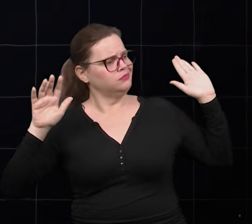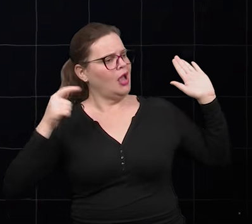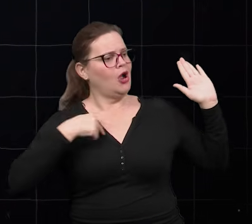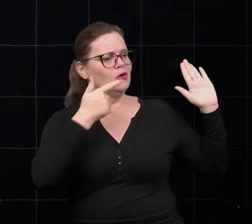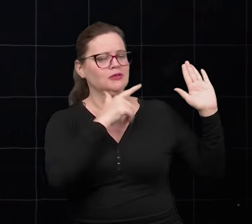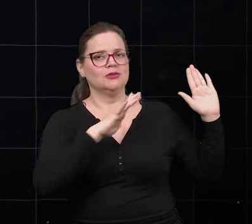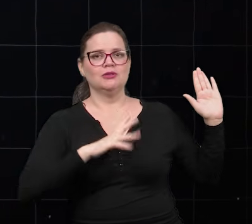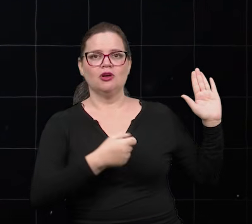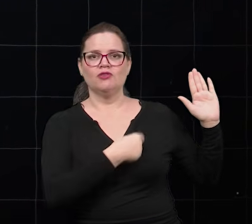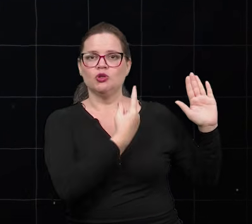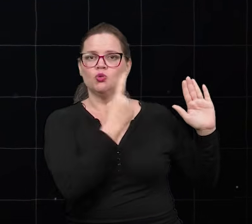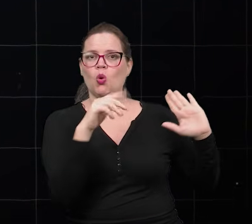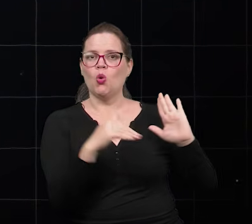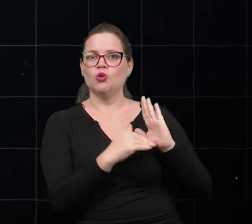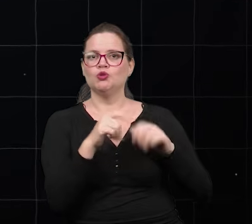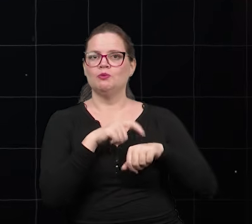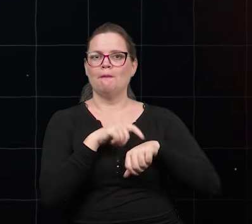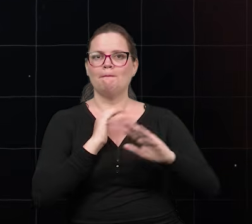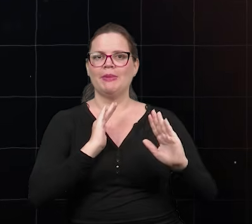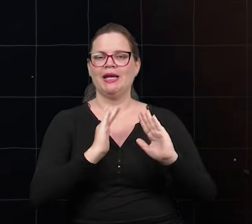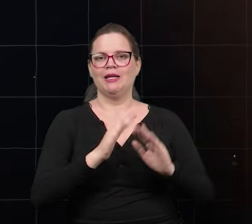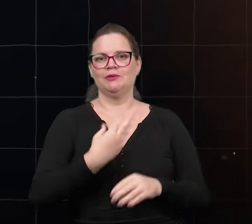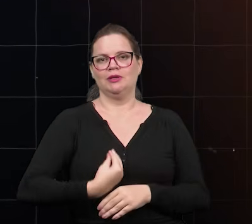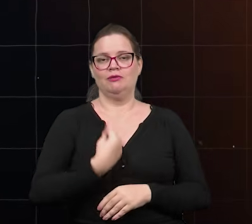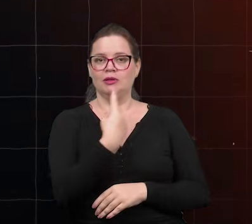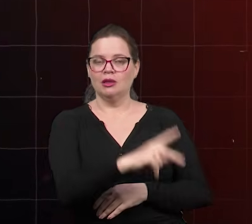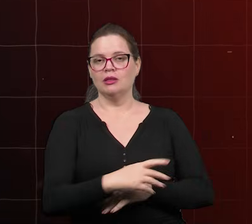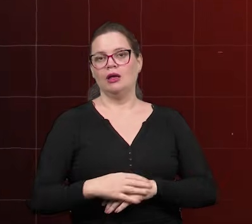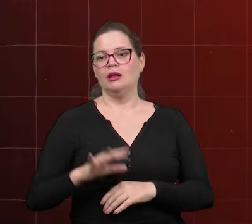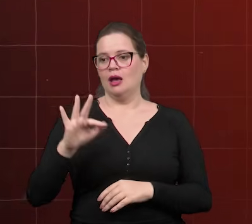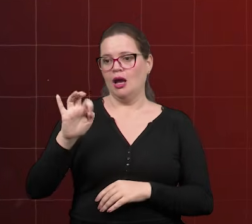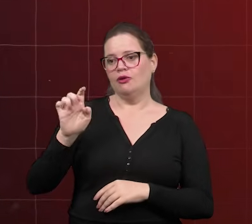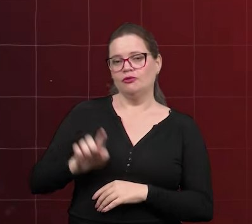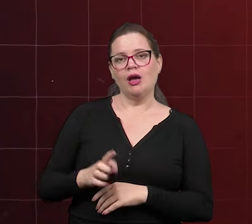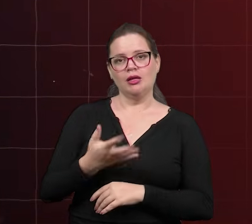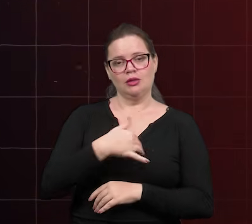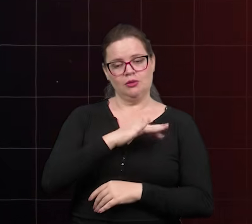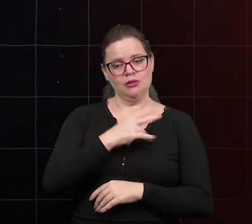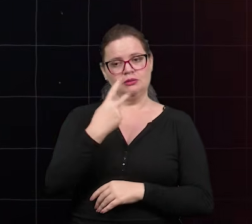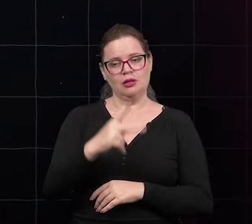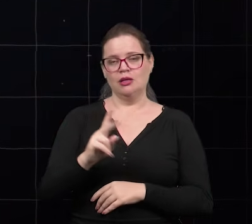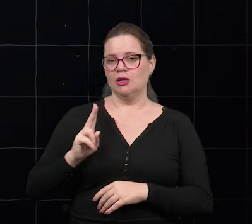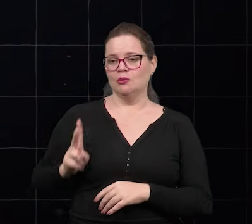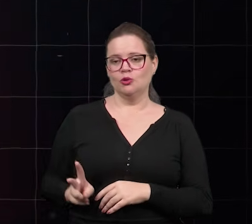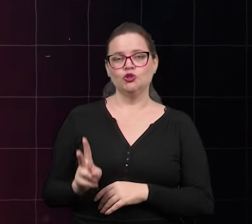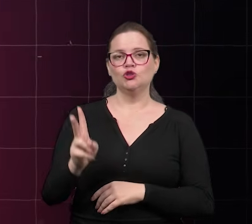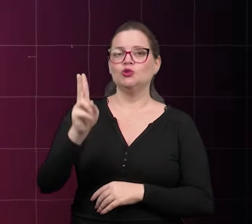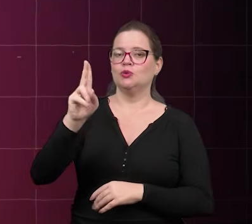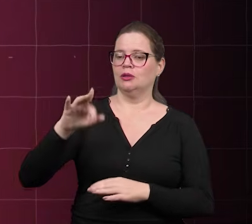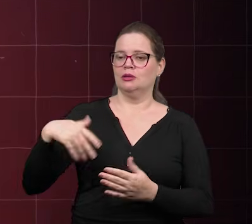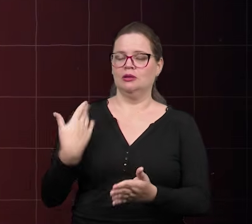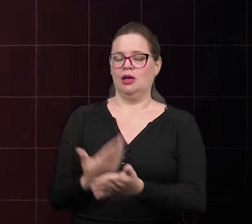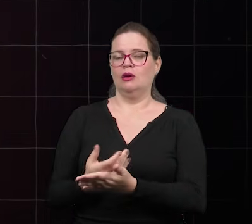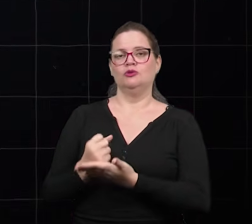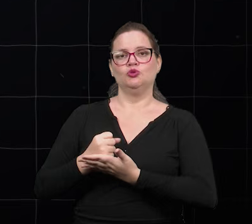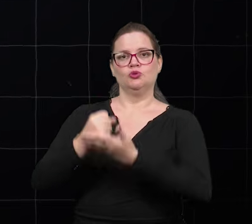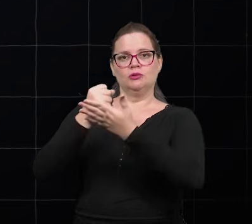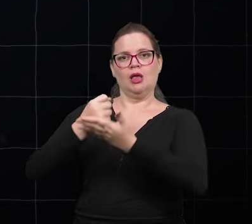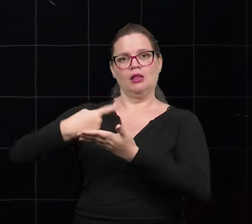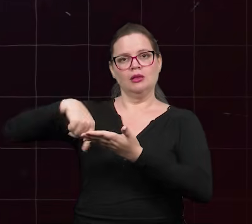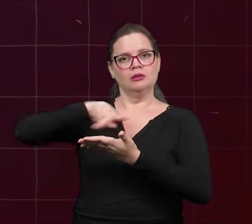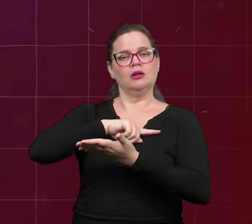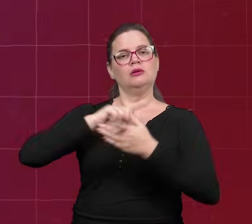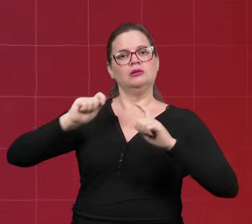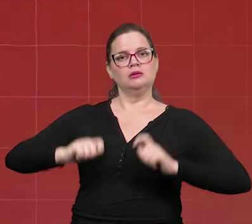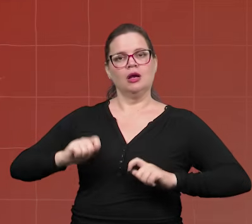vida. E esta fé continua sendo a fé que nos sustenta, a fé que permanece